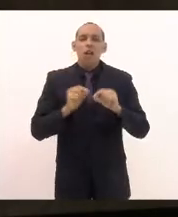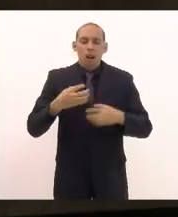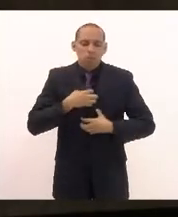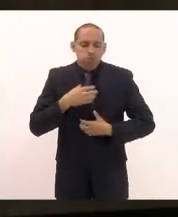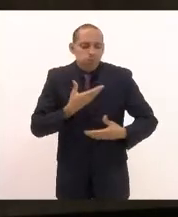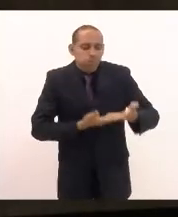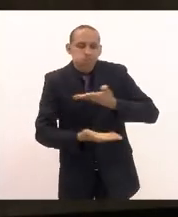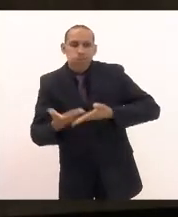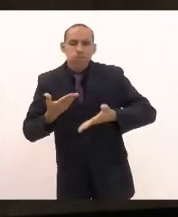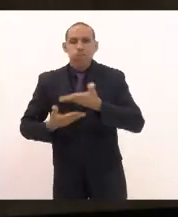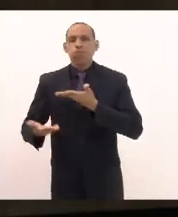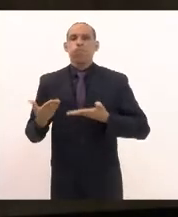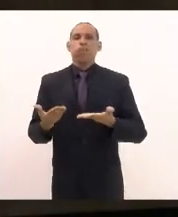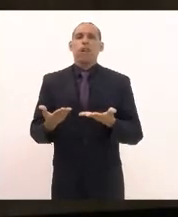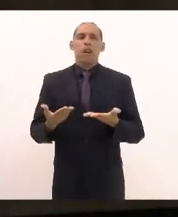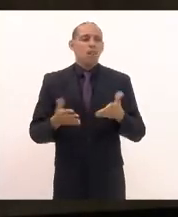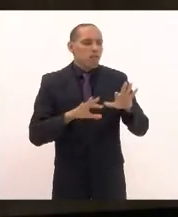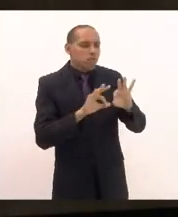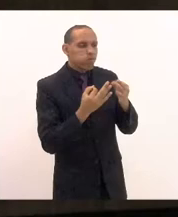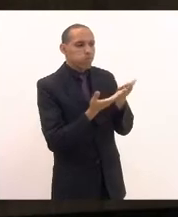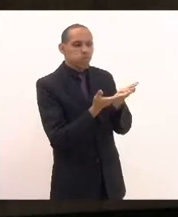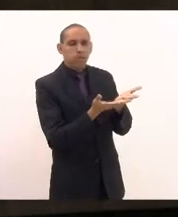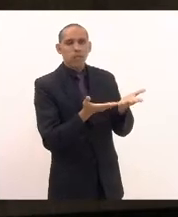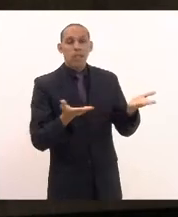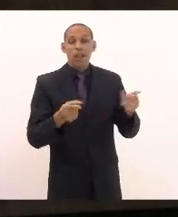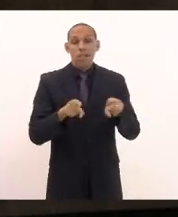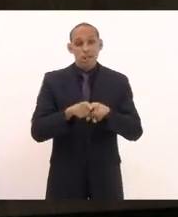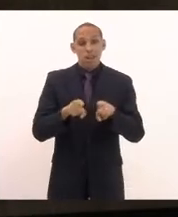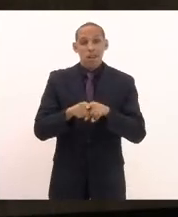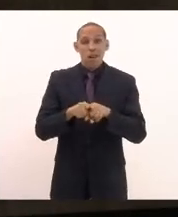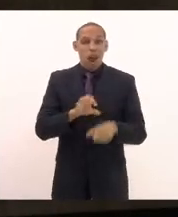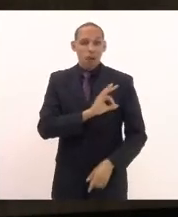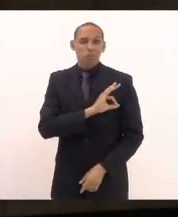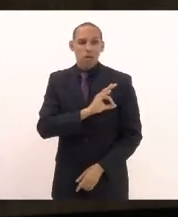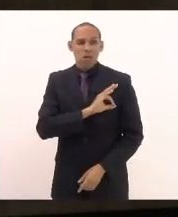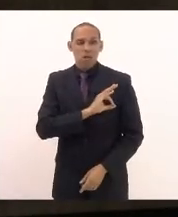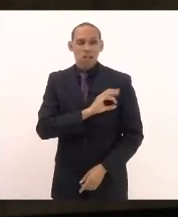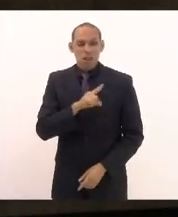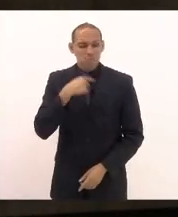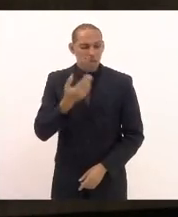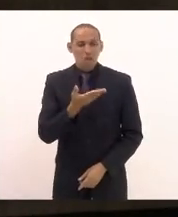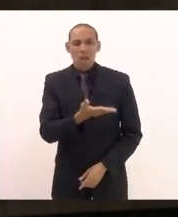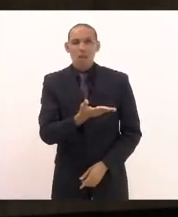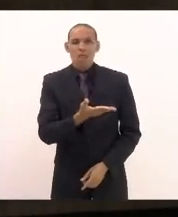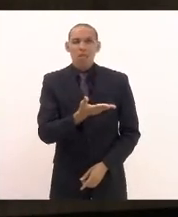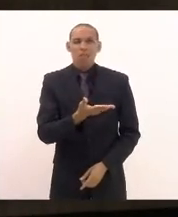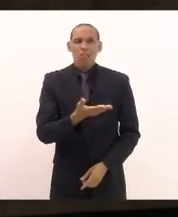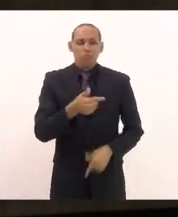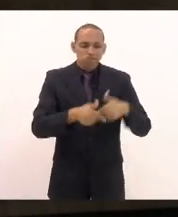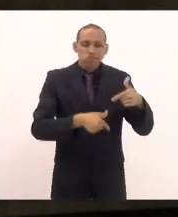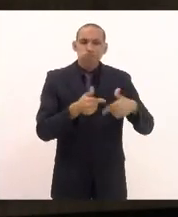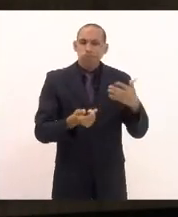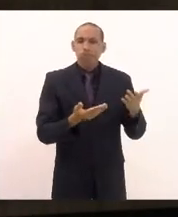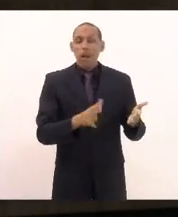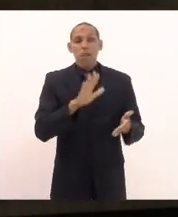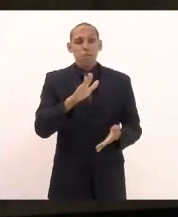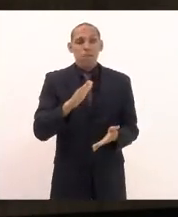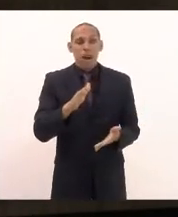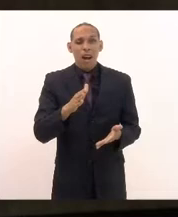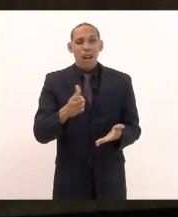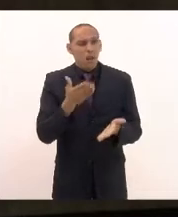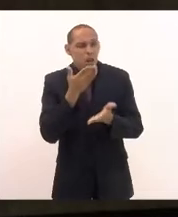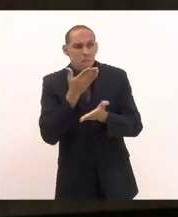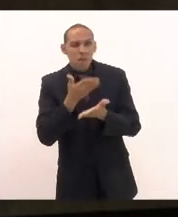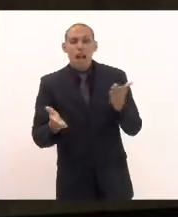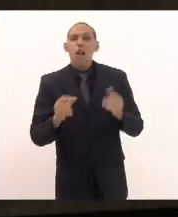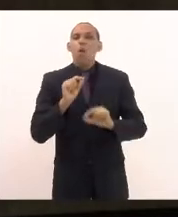à família, a solidariedade ao policial morto em missão, mas não podemos perder de vista o contexto